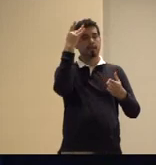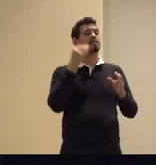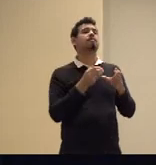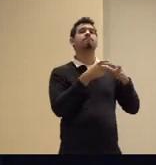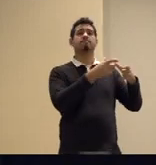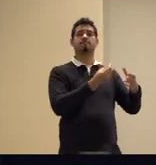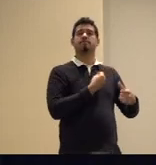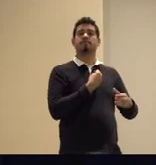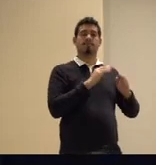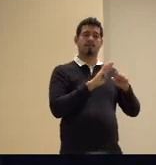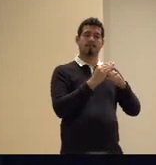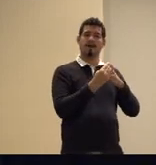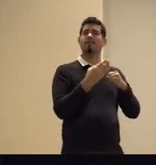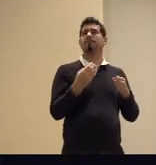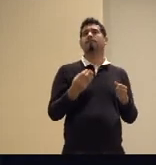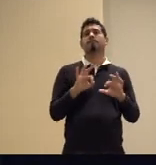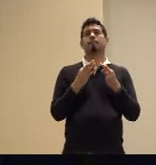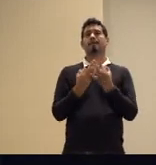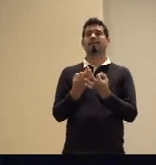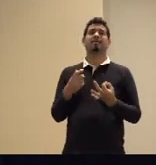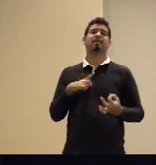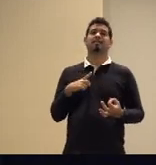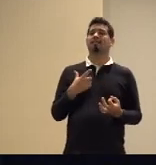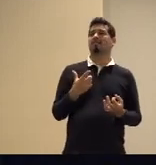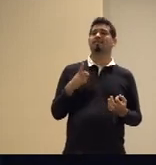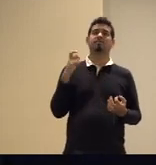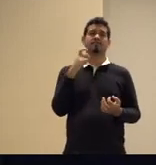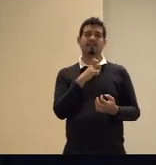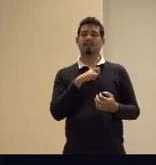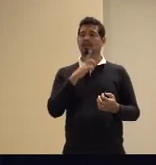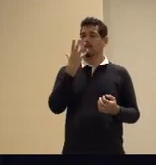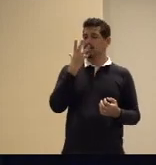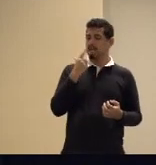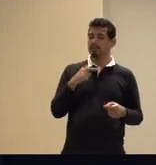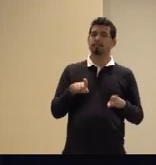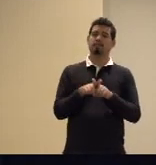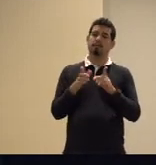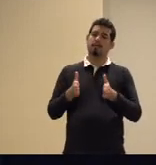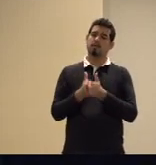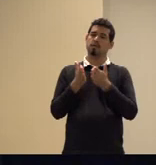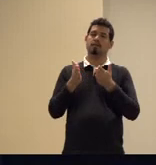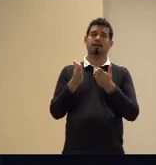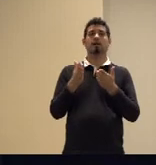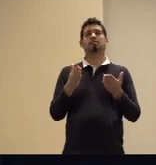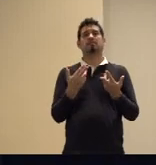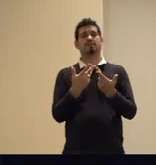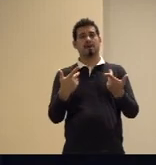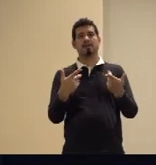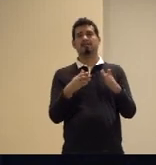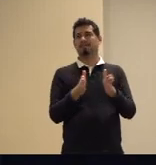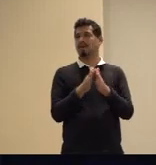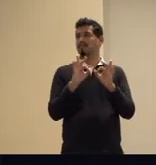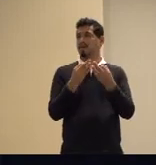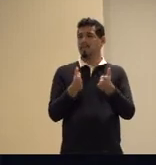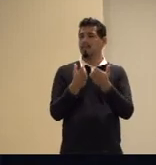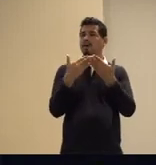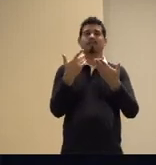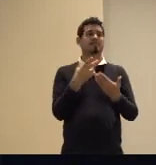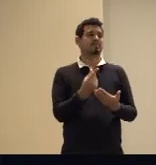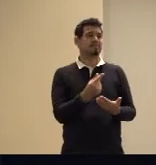as famílias com dificuldades, as famílias que têm crianças e adolescentes com dificuldades, de todas as